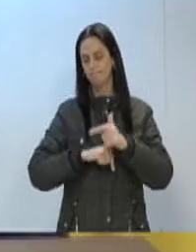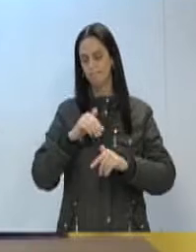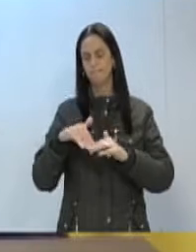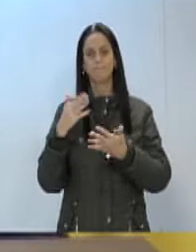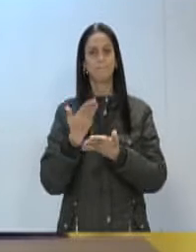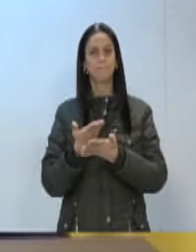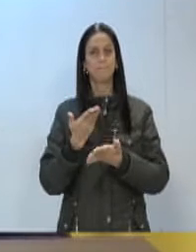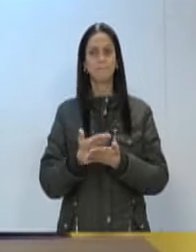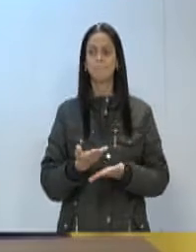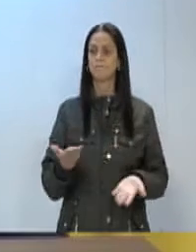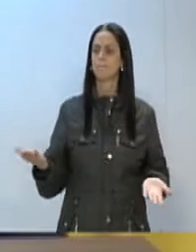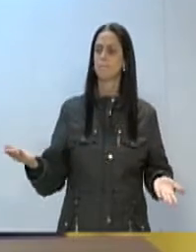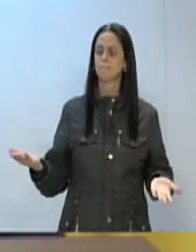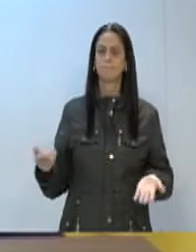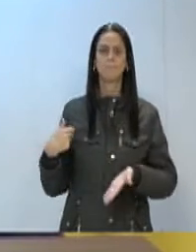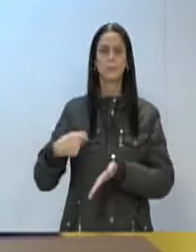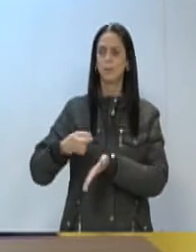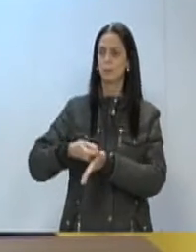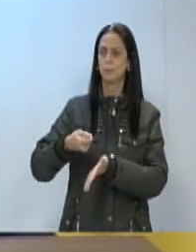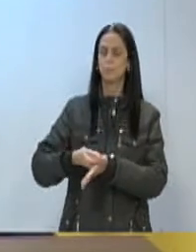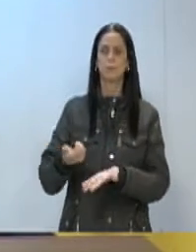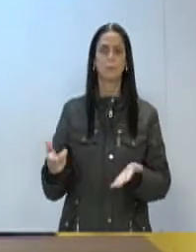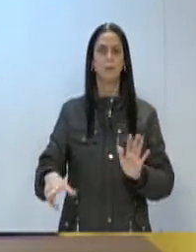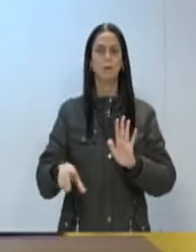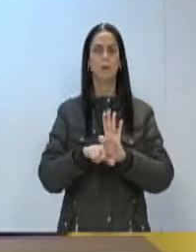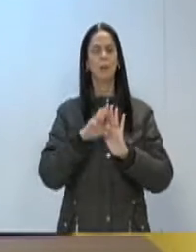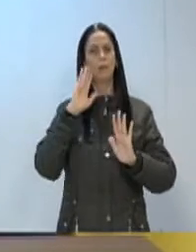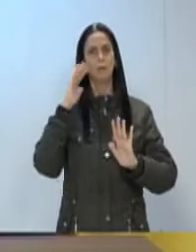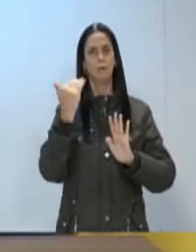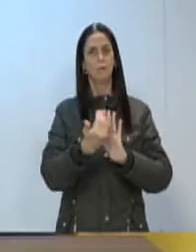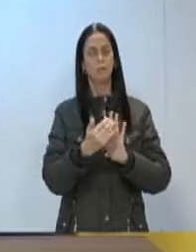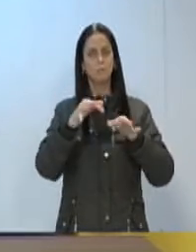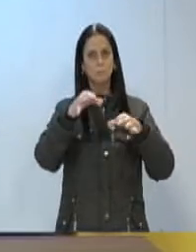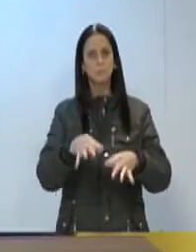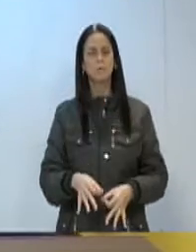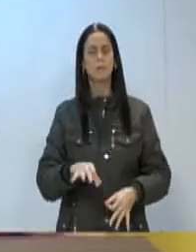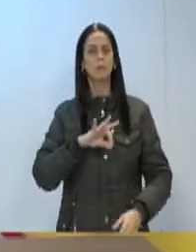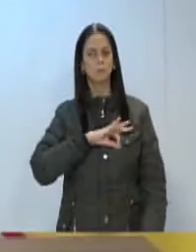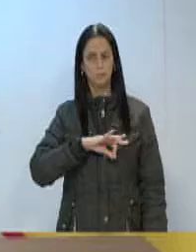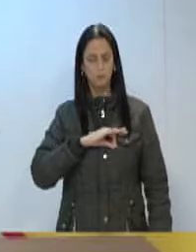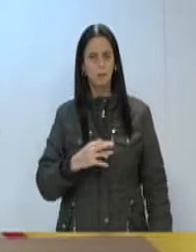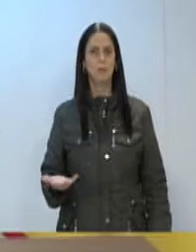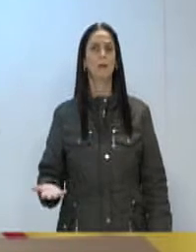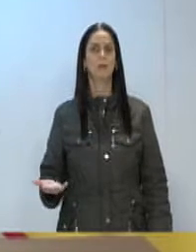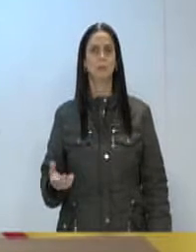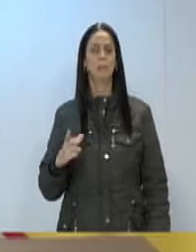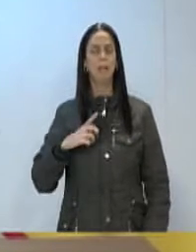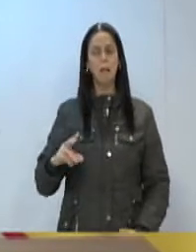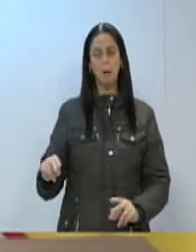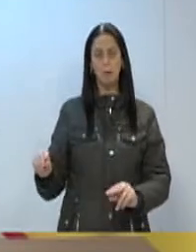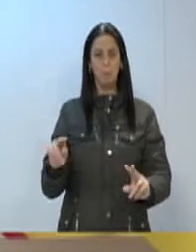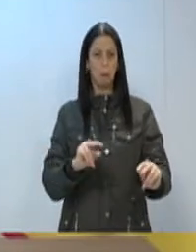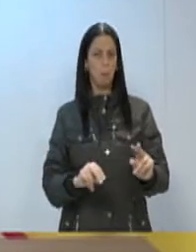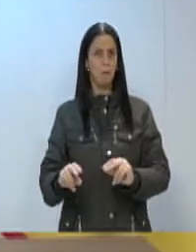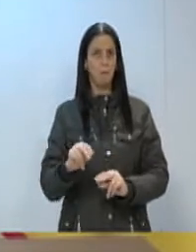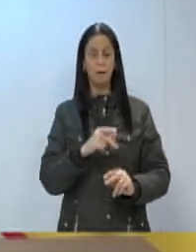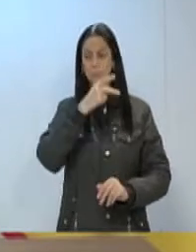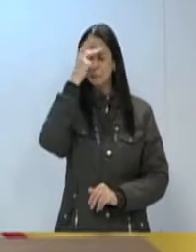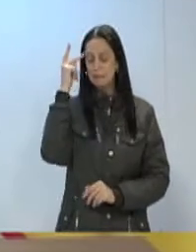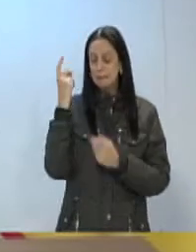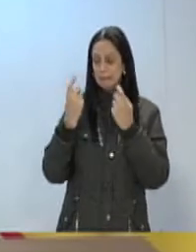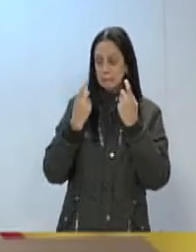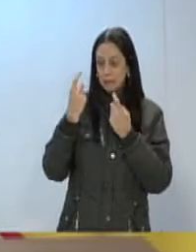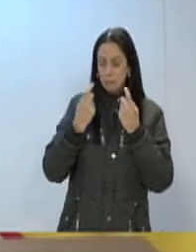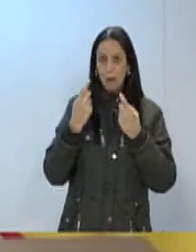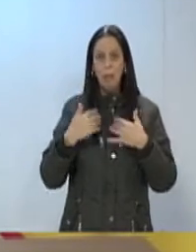cobrando para que o piso de fato é lei seja de fato o executado na tem o burburinho as pessoas estão preocupadas não